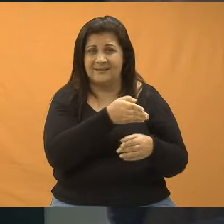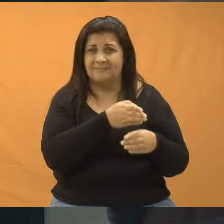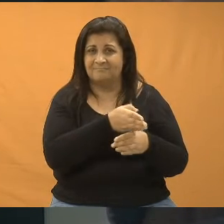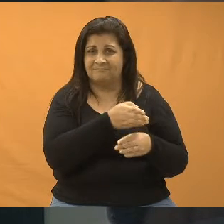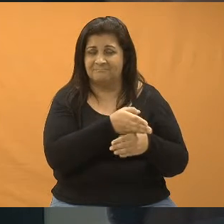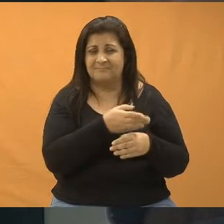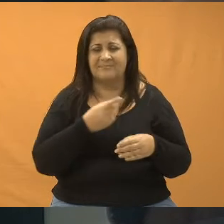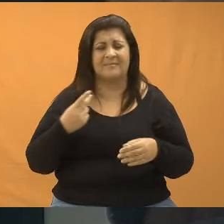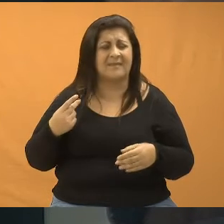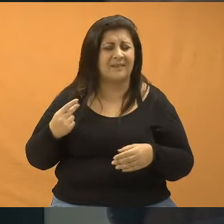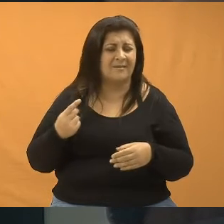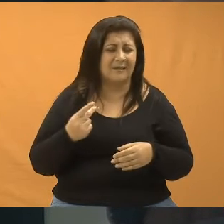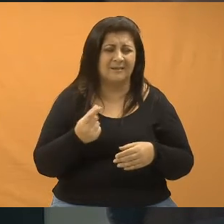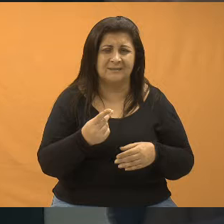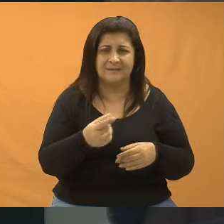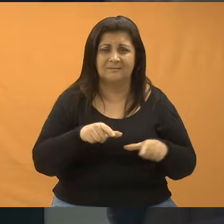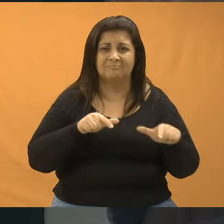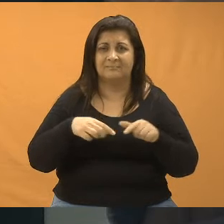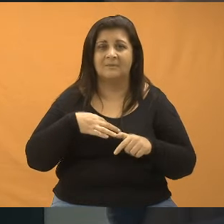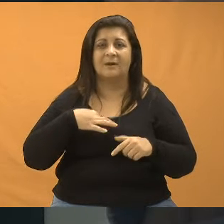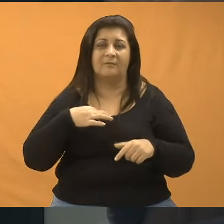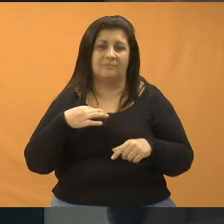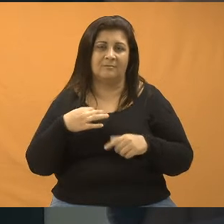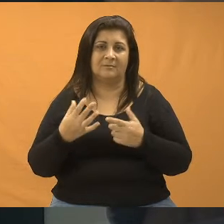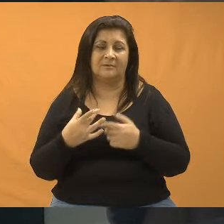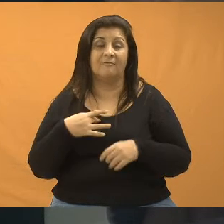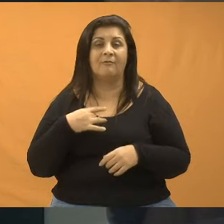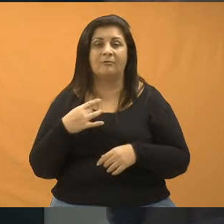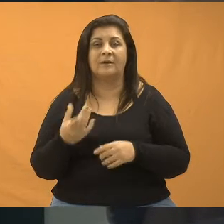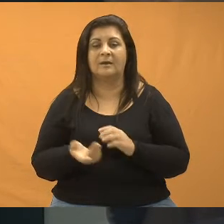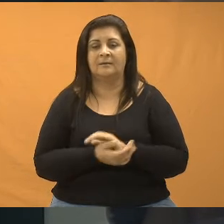anos que estão se doando dentro de Santa Casa. Então,